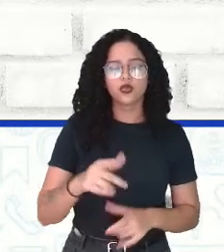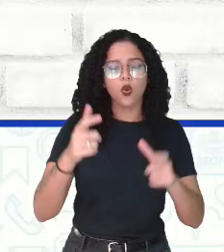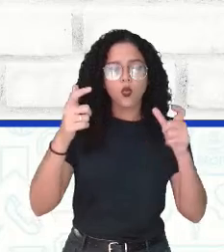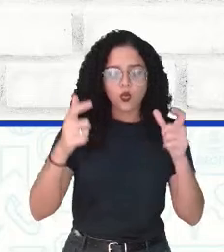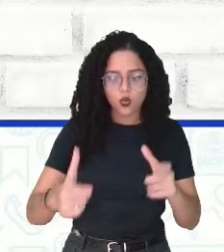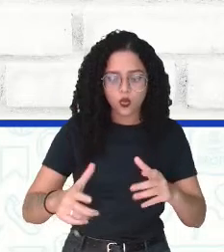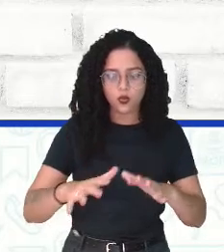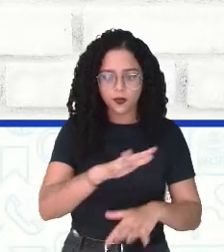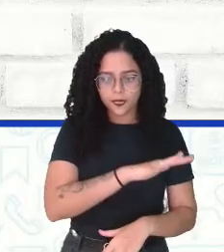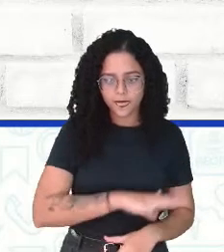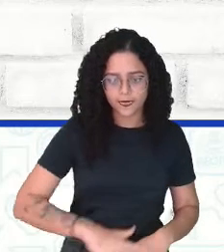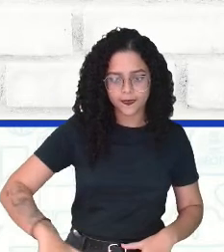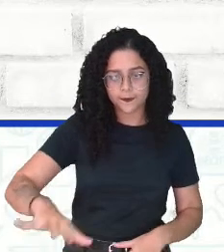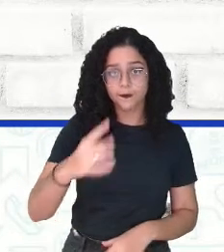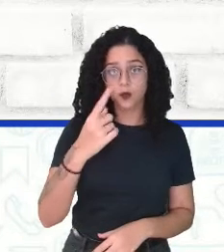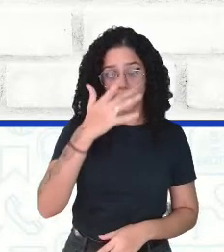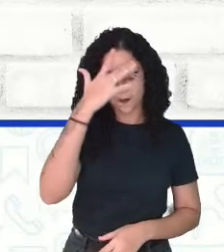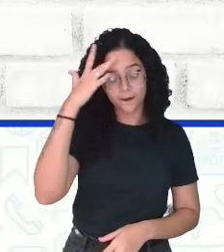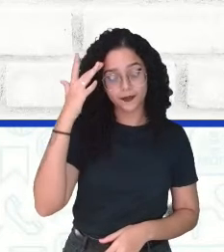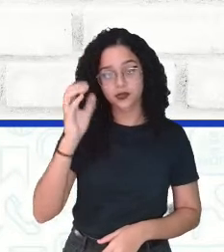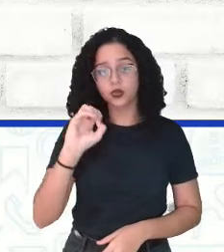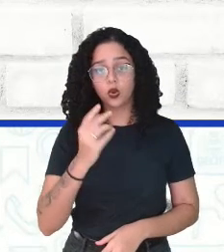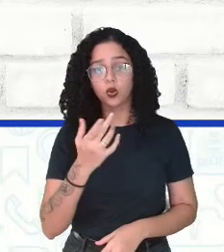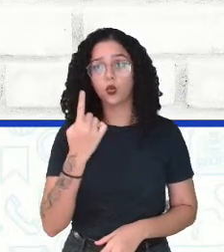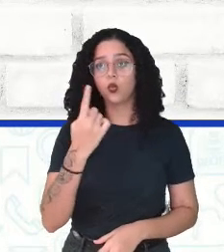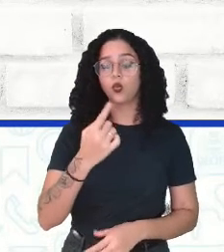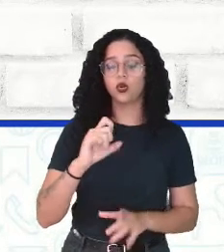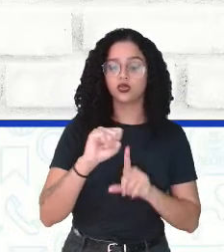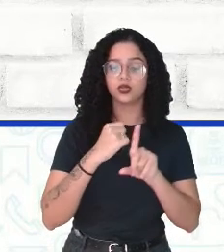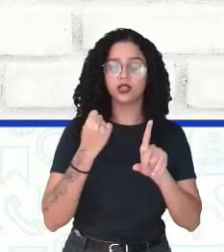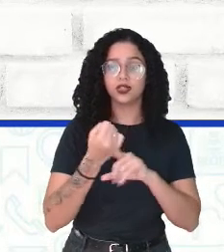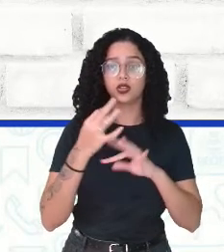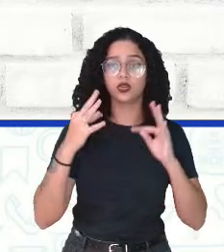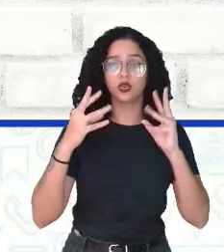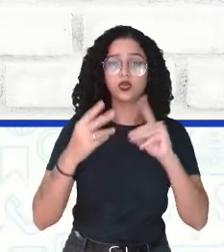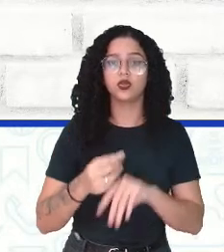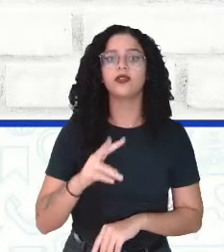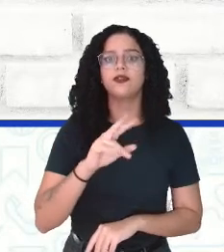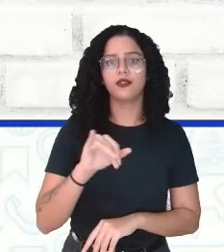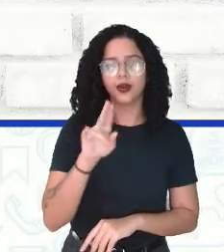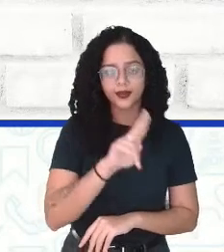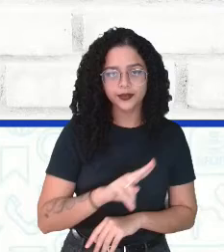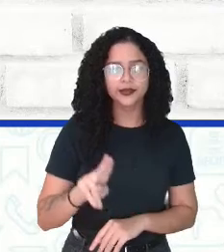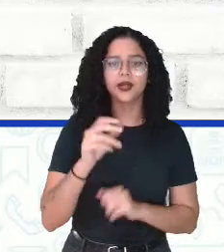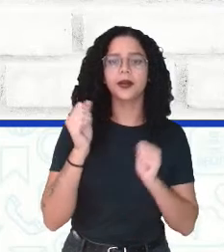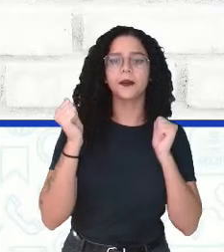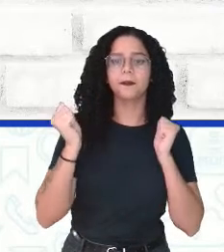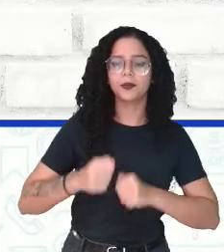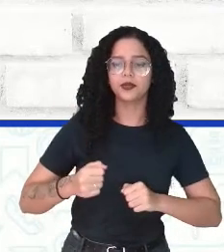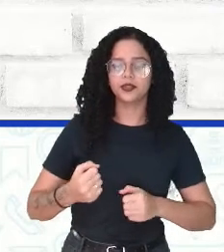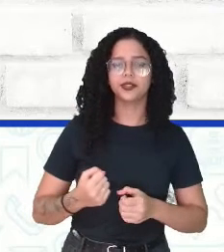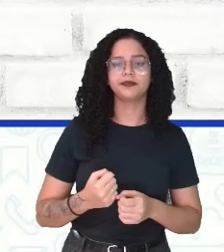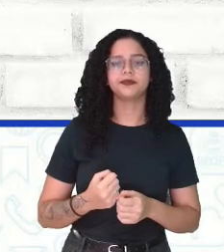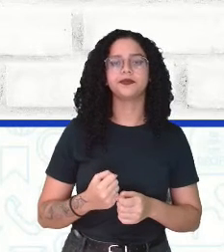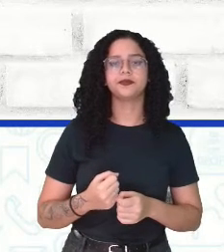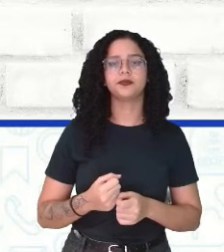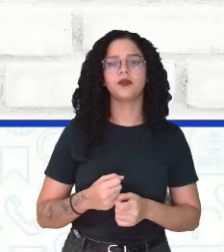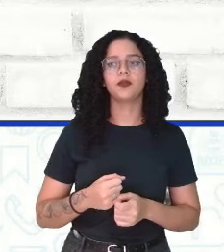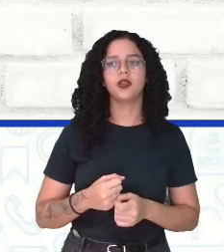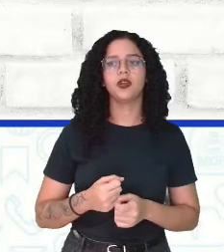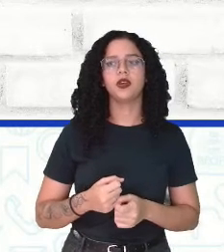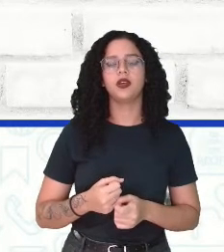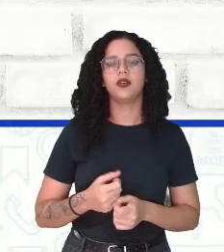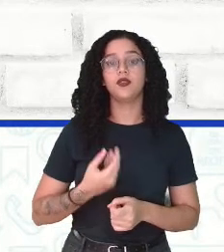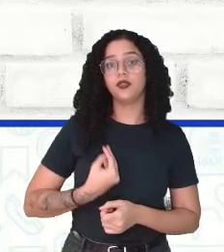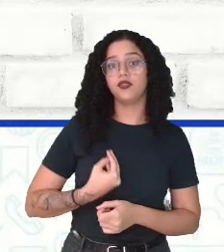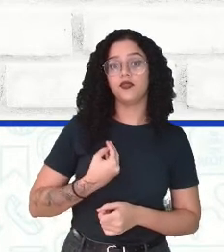lugar, né? Que uma pessoa ou uma sociedade inteira vai utilizar para poder se sustentar. E vai tirar uma